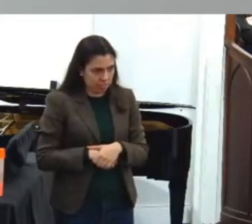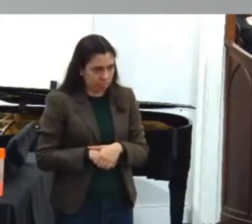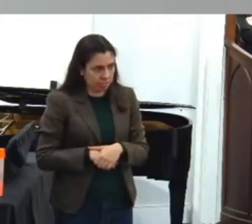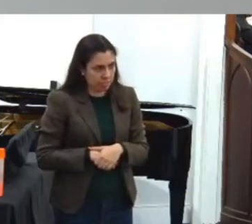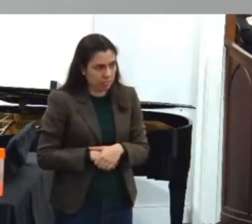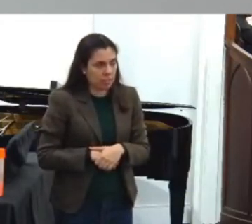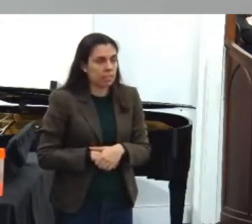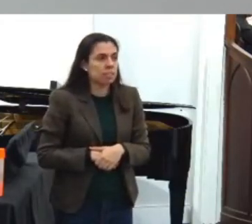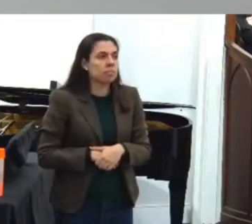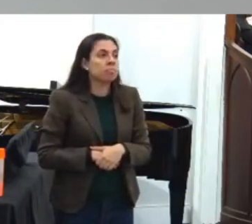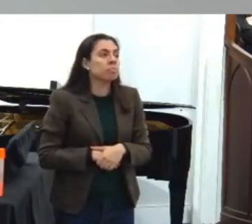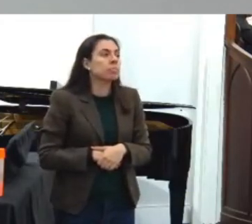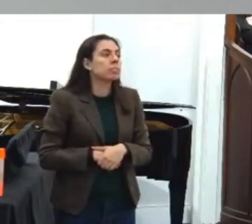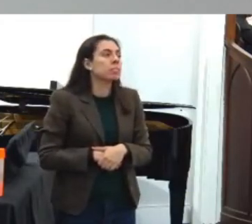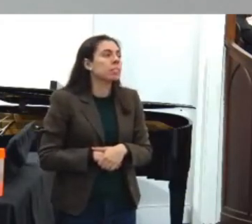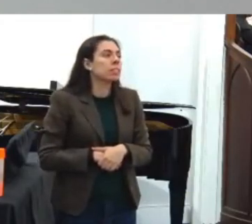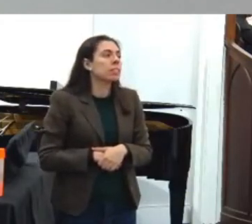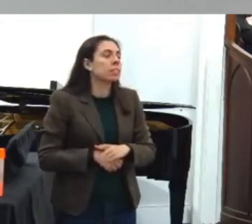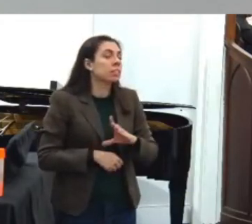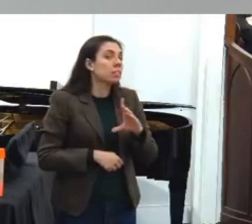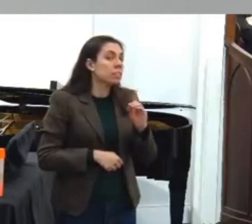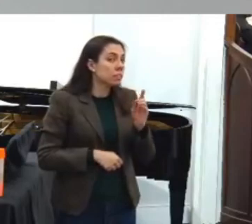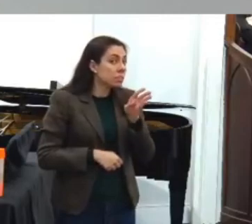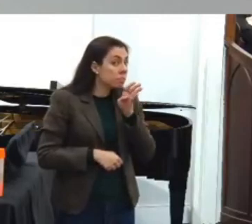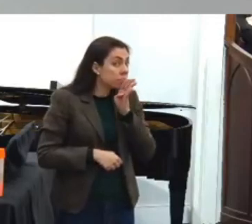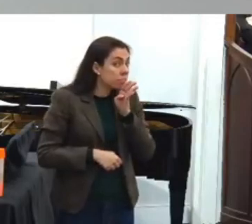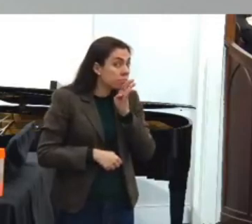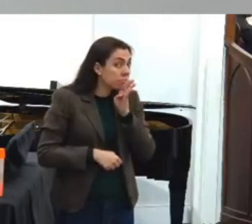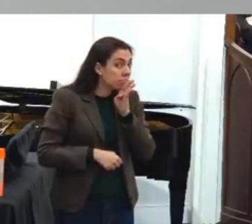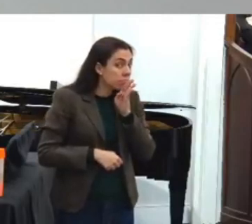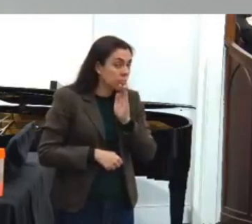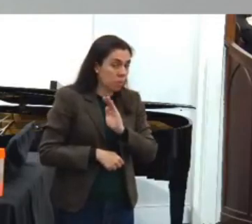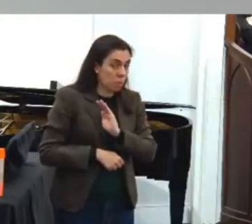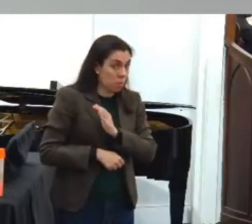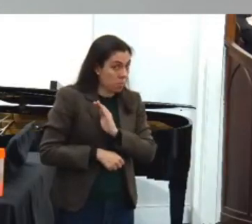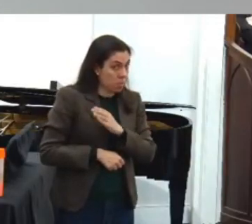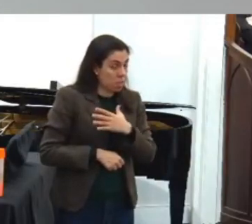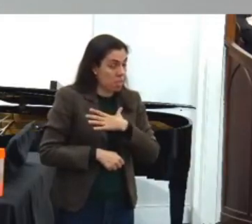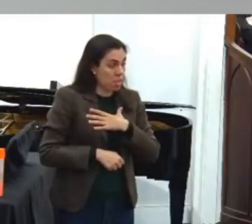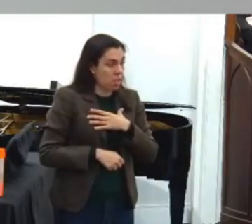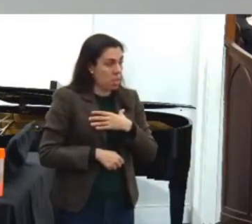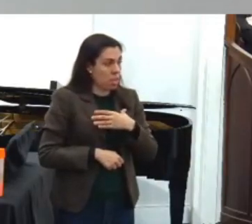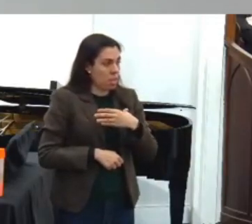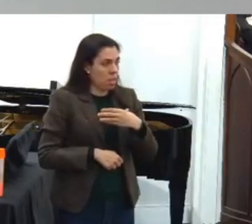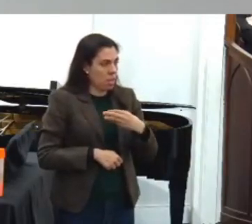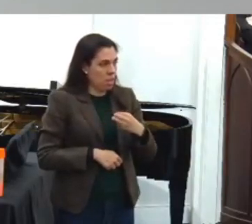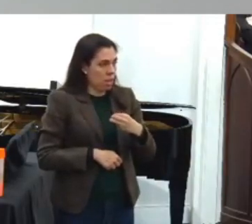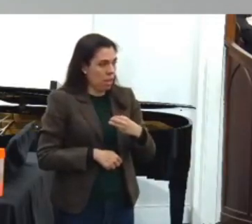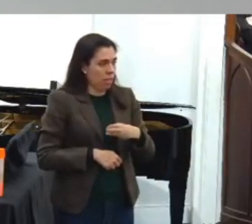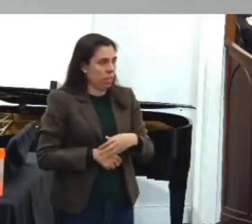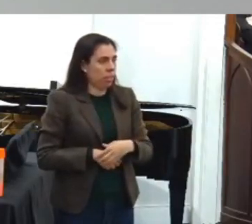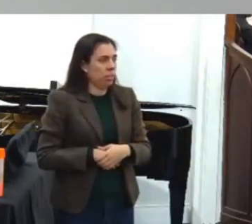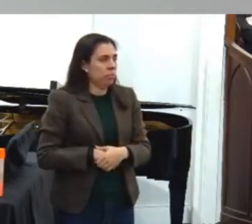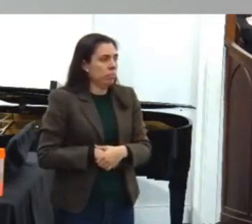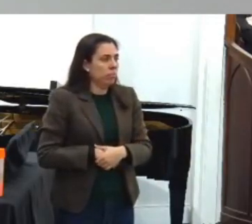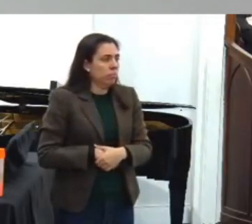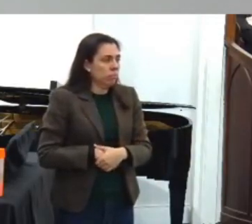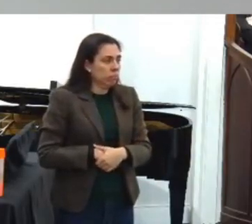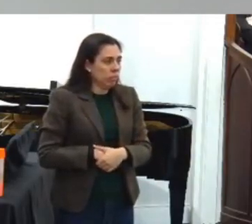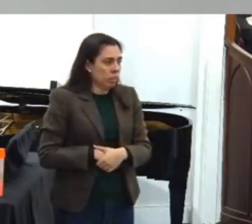Deus conhece o coração dos seus filhos. Ele